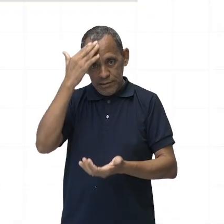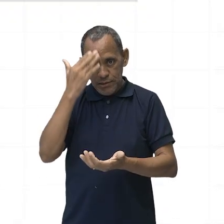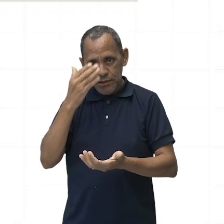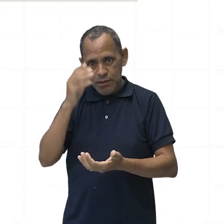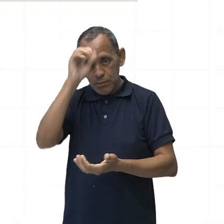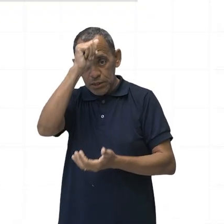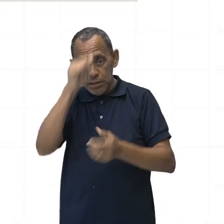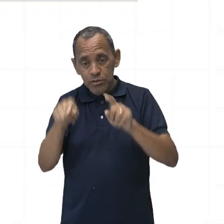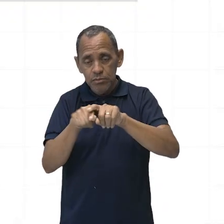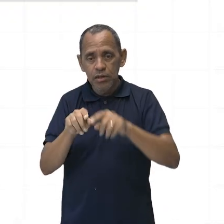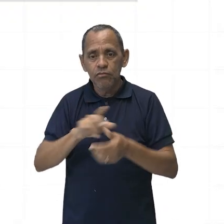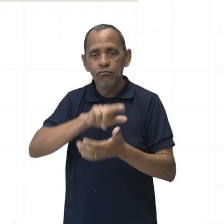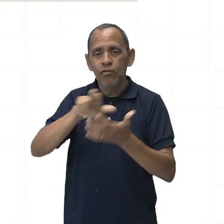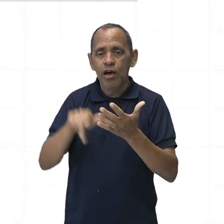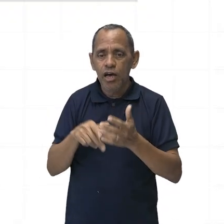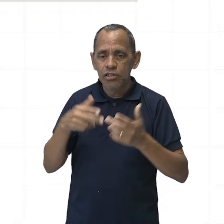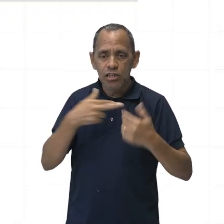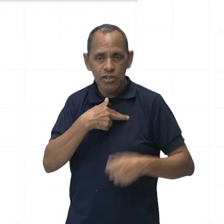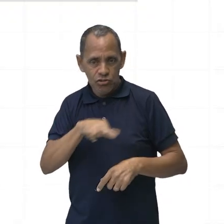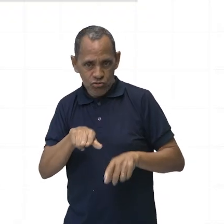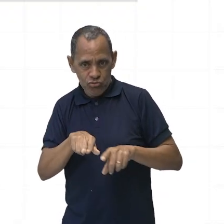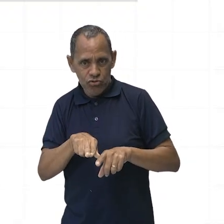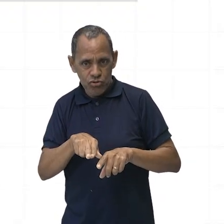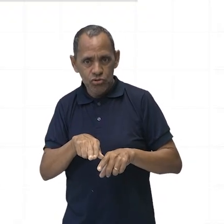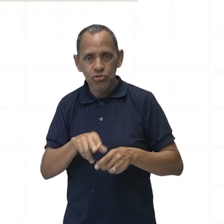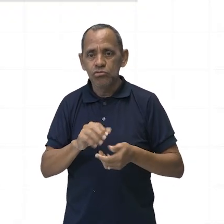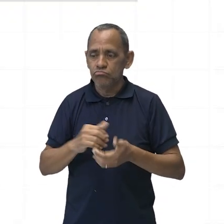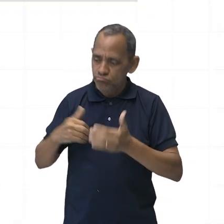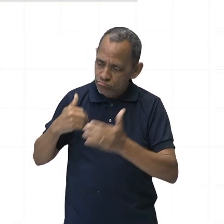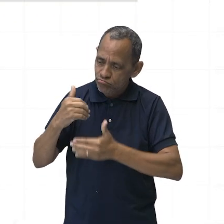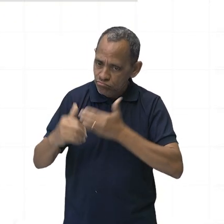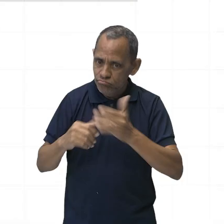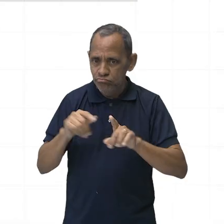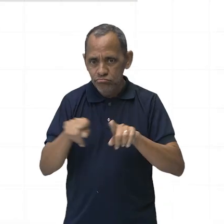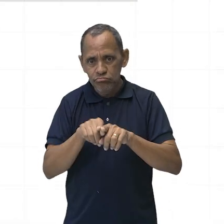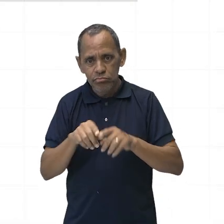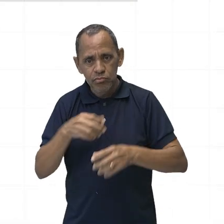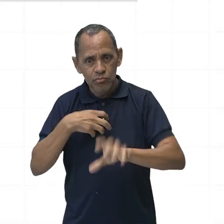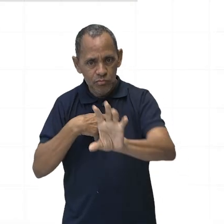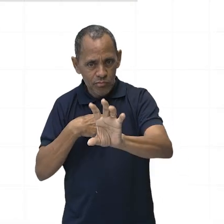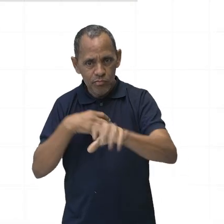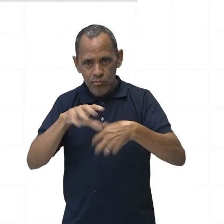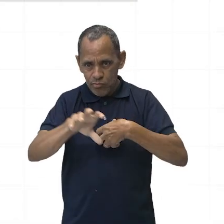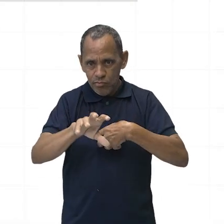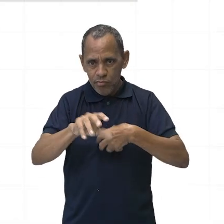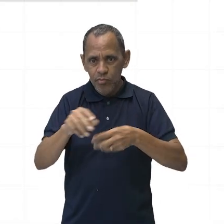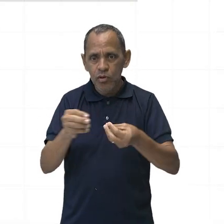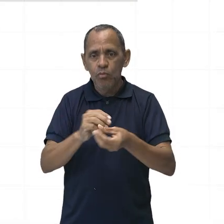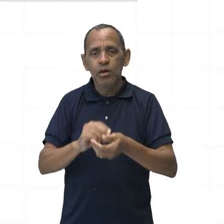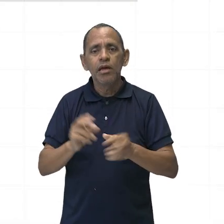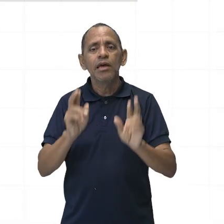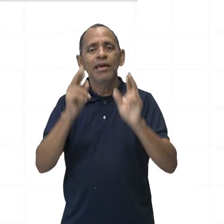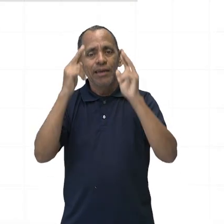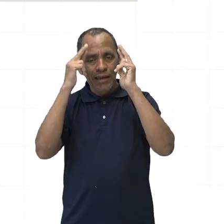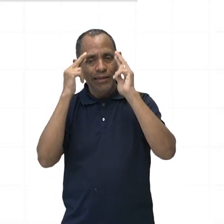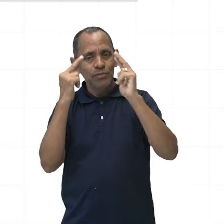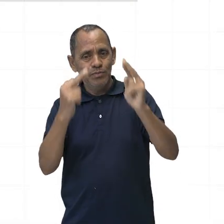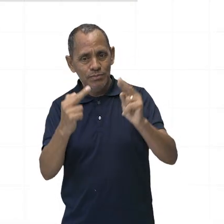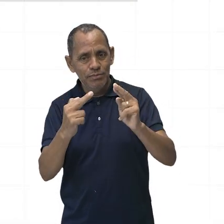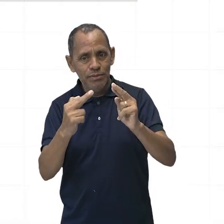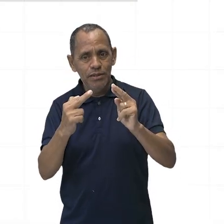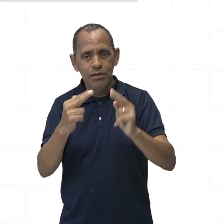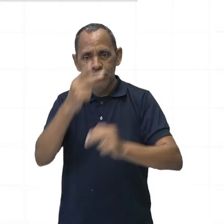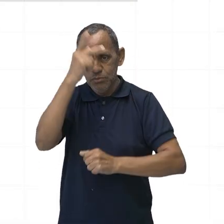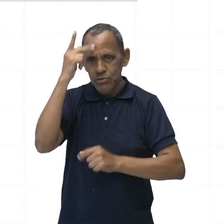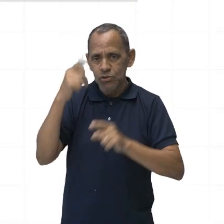religiosas, desenvolvemos uma empatia e a compreensão em relação aos outros. Essa abertura para o